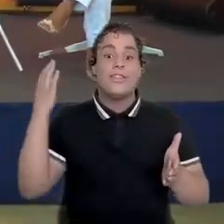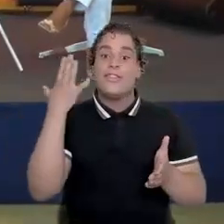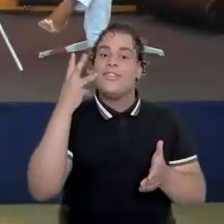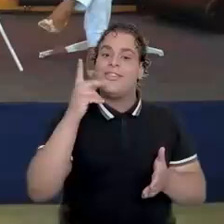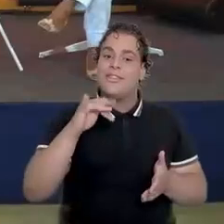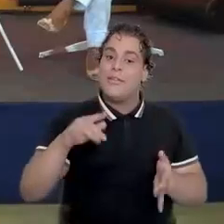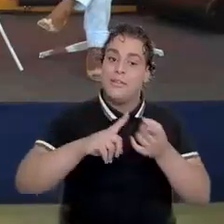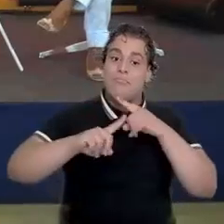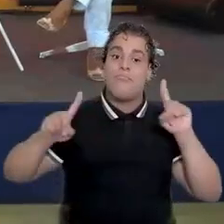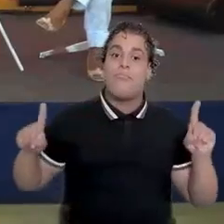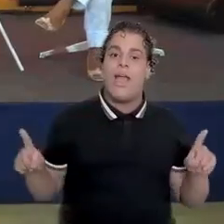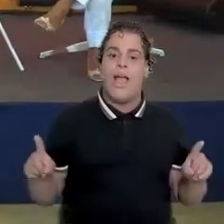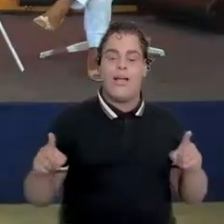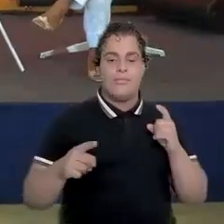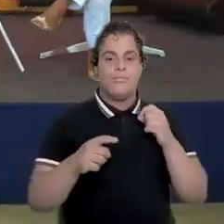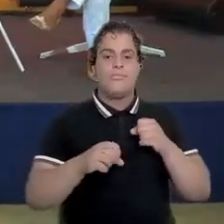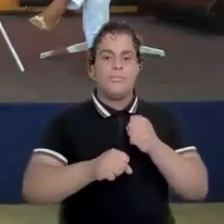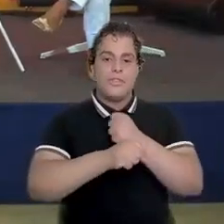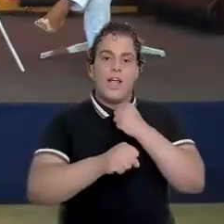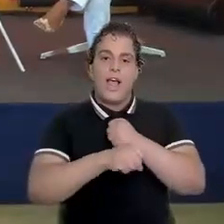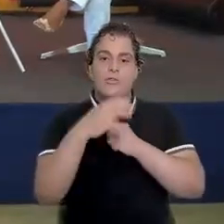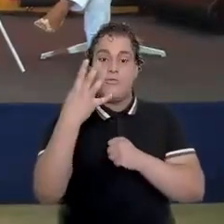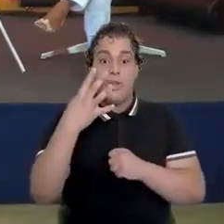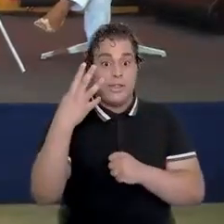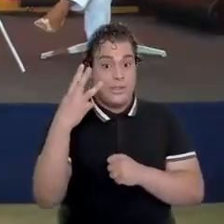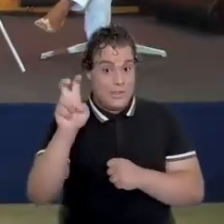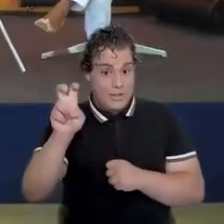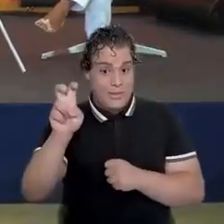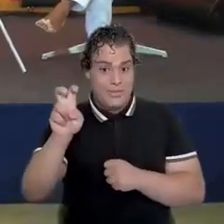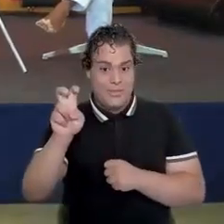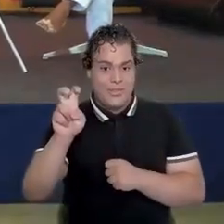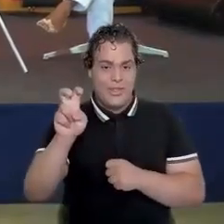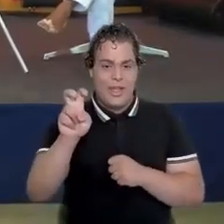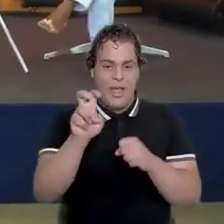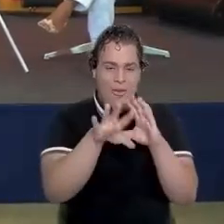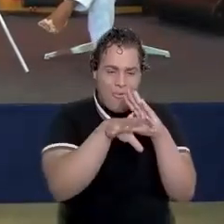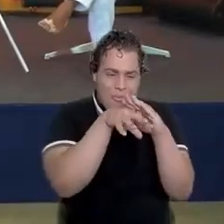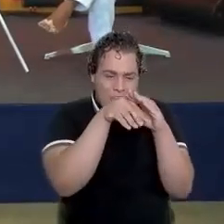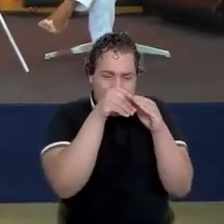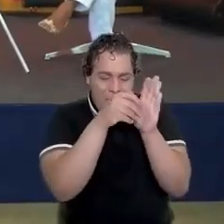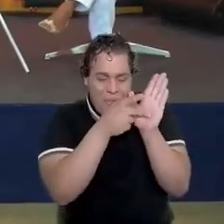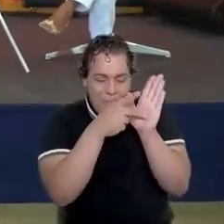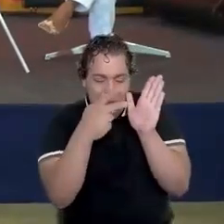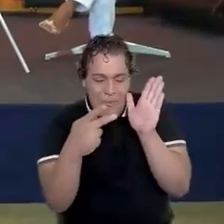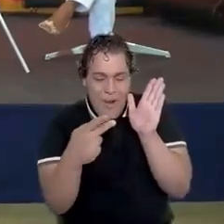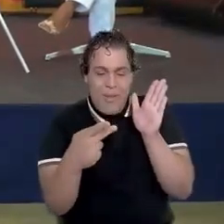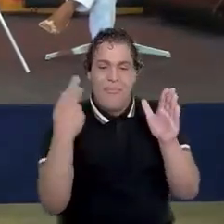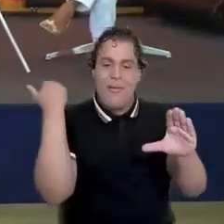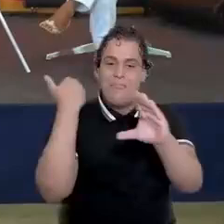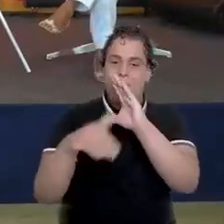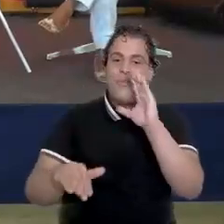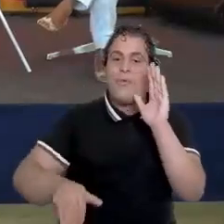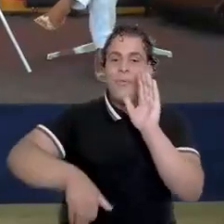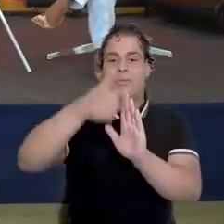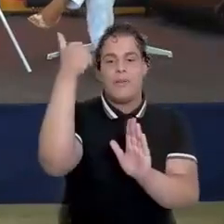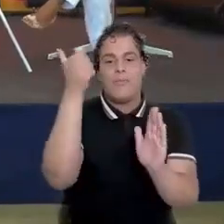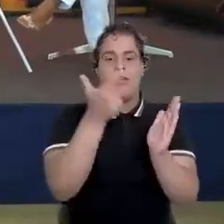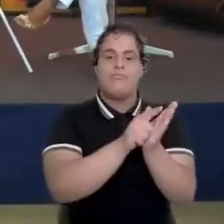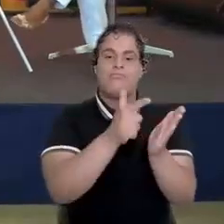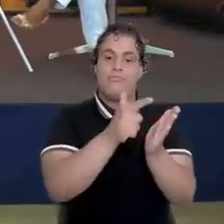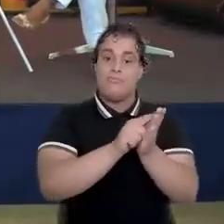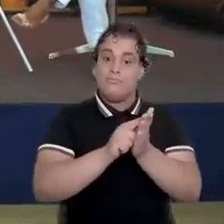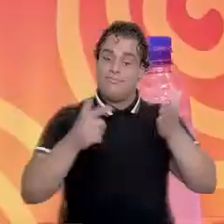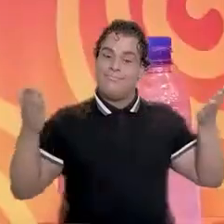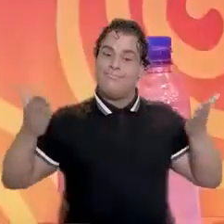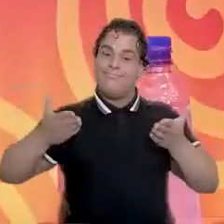Mas, aos 45 anos, ela tirou os poemas da gaveta e publicou o seu primeiro livro. Desde então, construiu